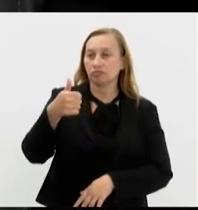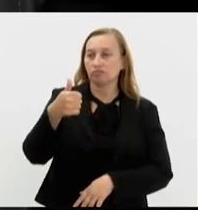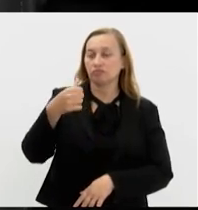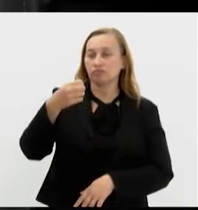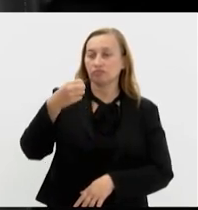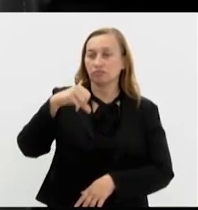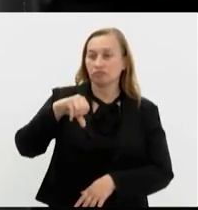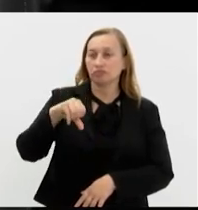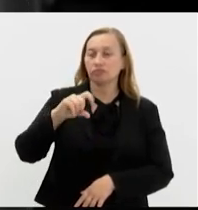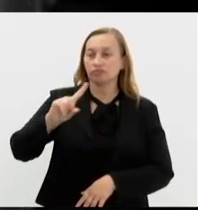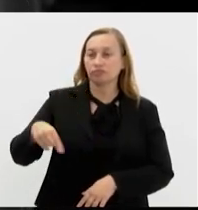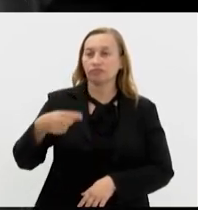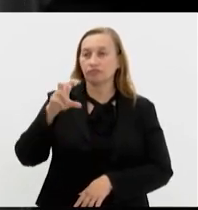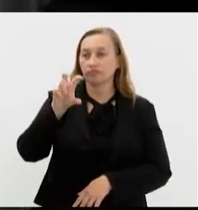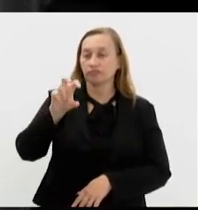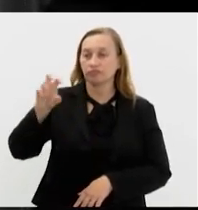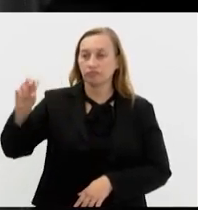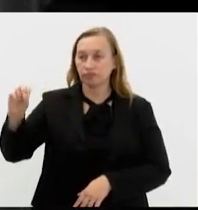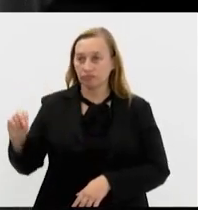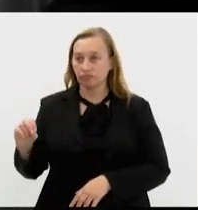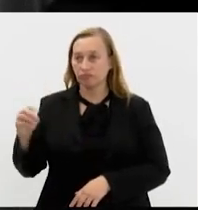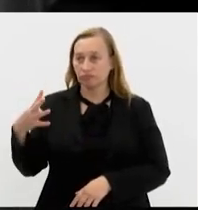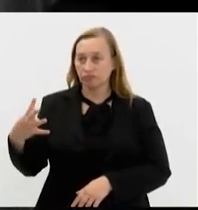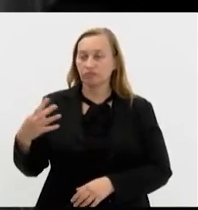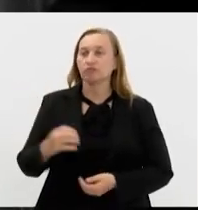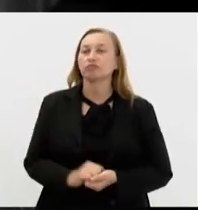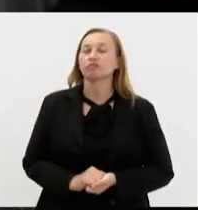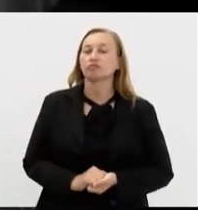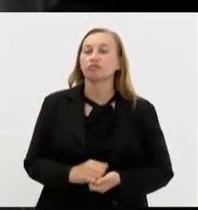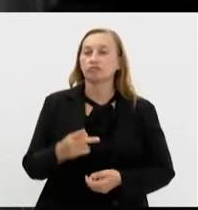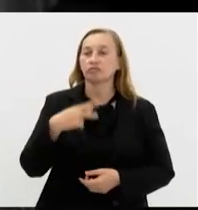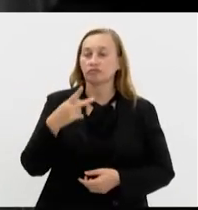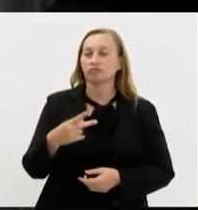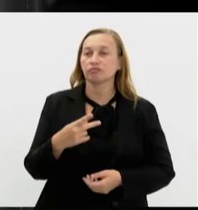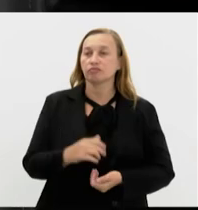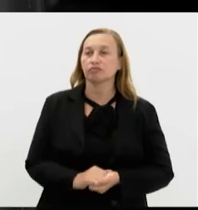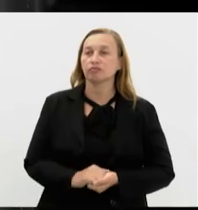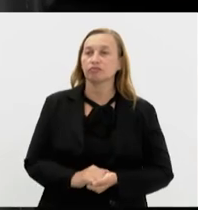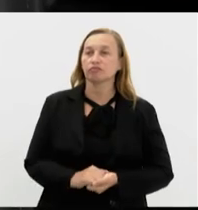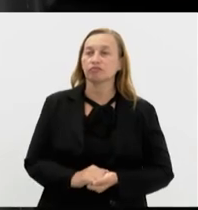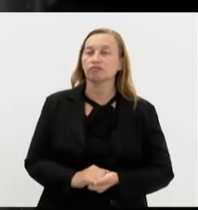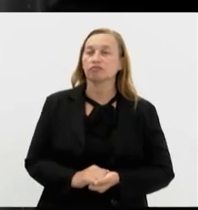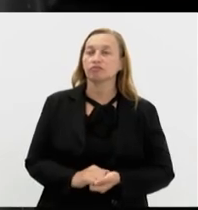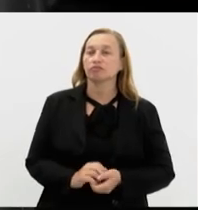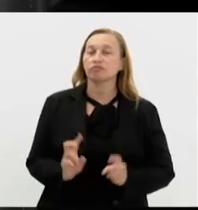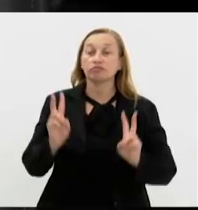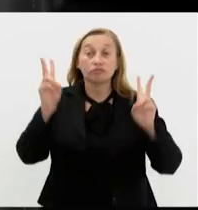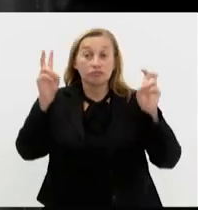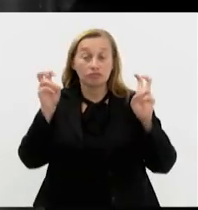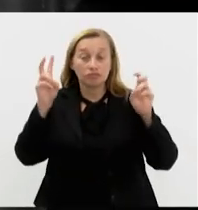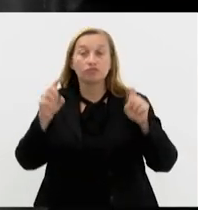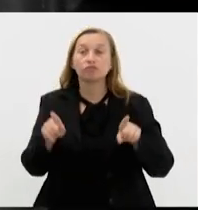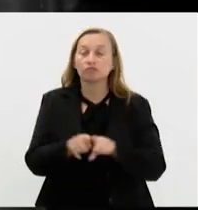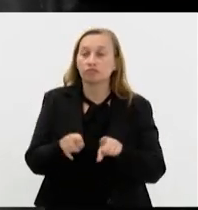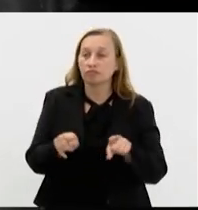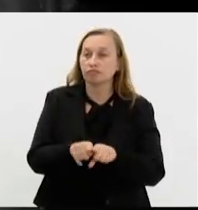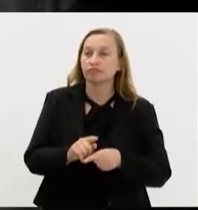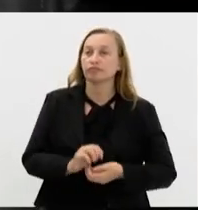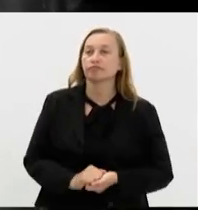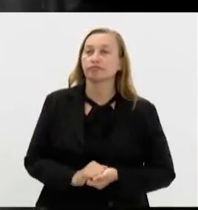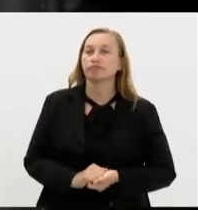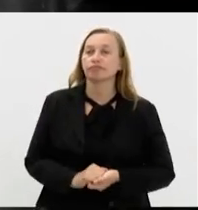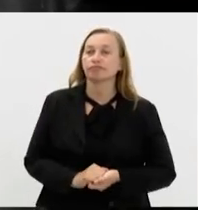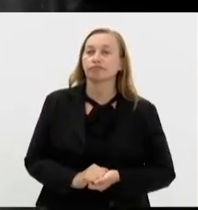ao processo eleitoral vai remarcar no ano eleitoral essa vedação e é dela também que nós